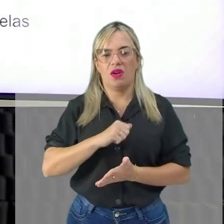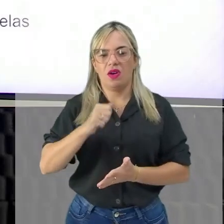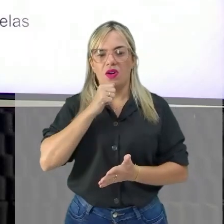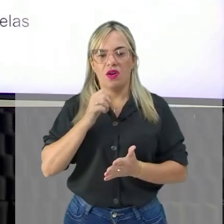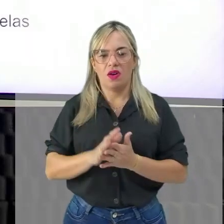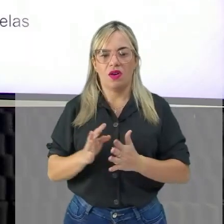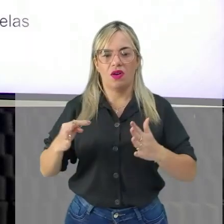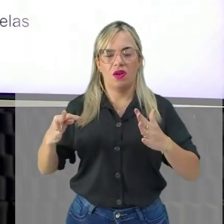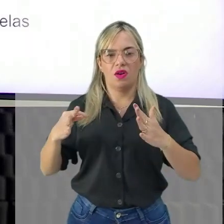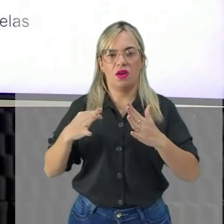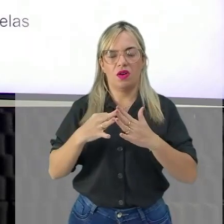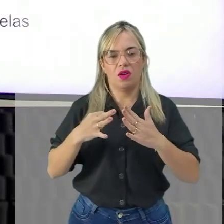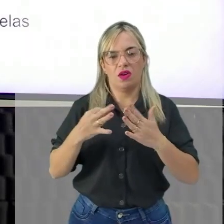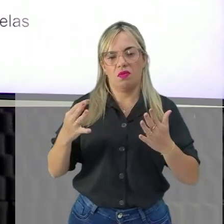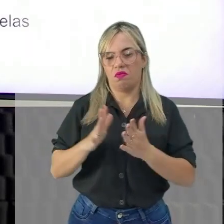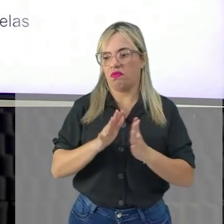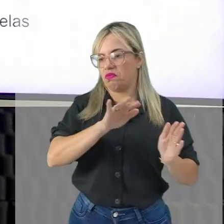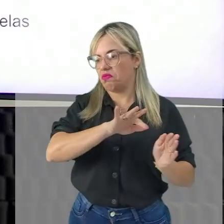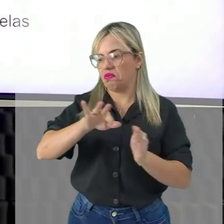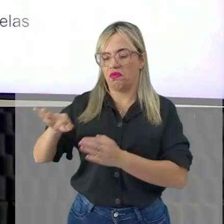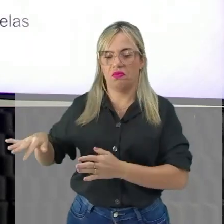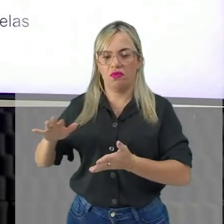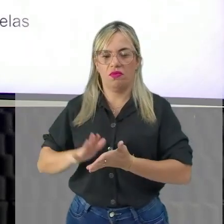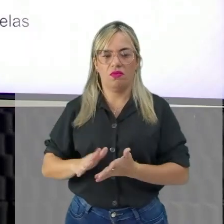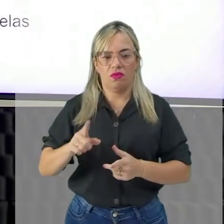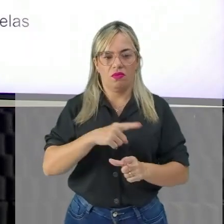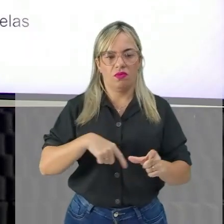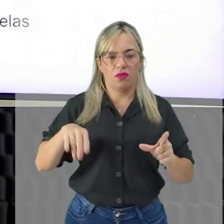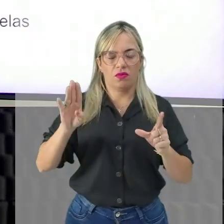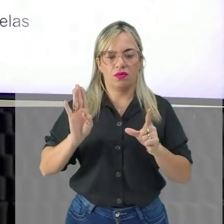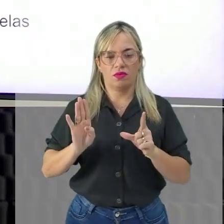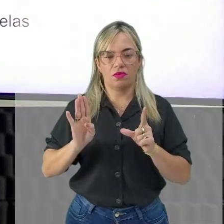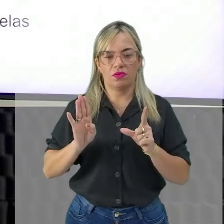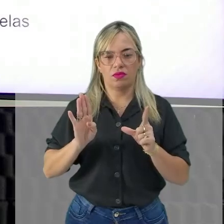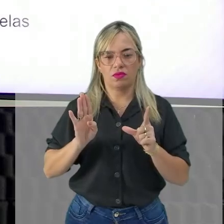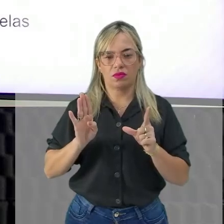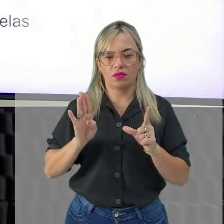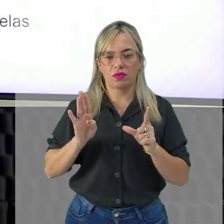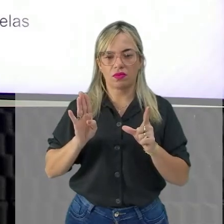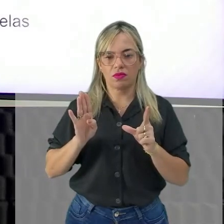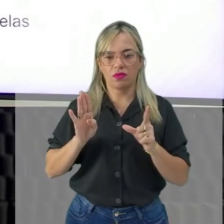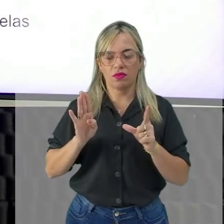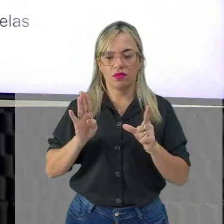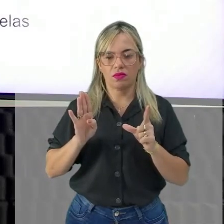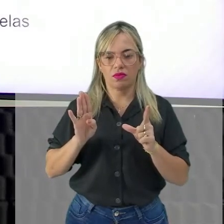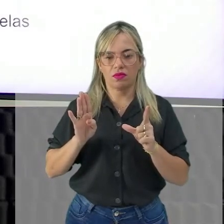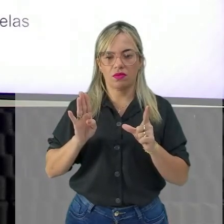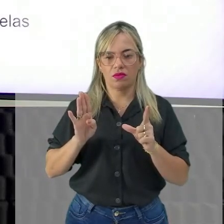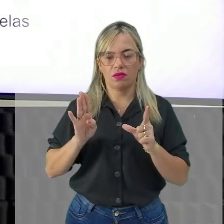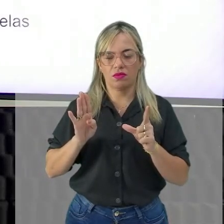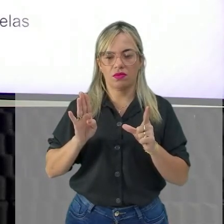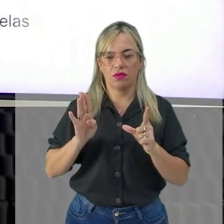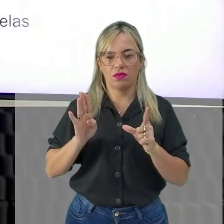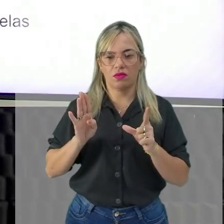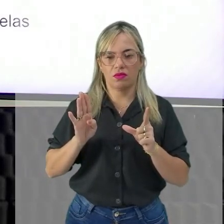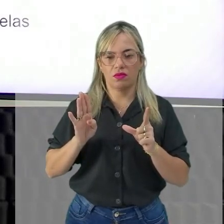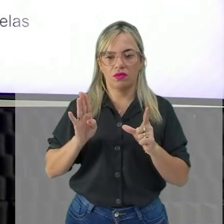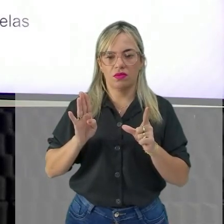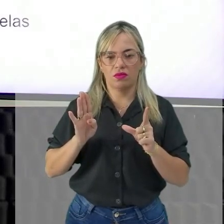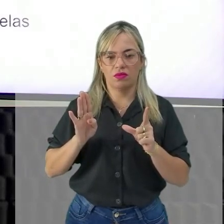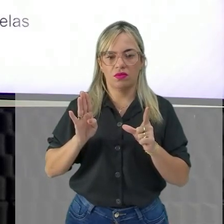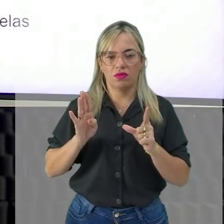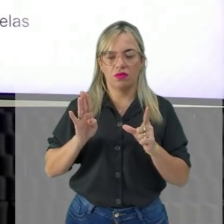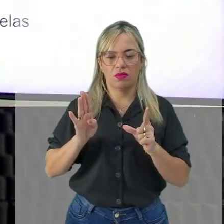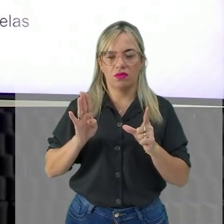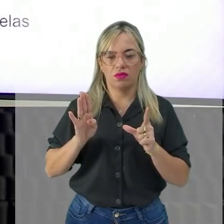transgenia. Então, isso aqui está fora, não tem, né? As bactérias são utilizadas para a obtenção de um